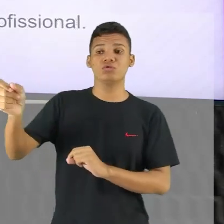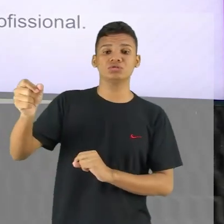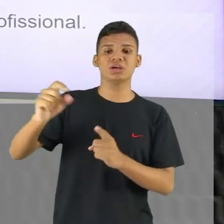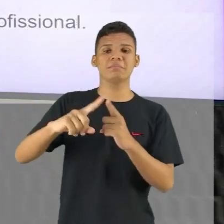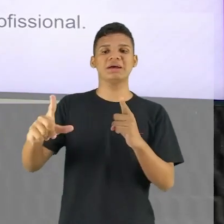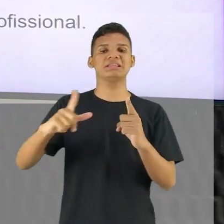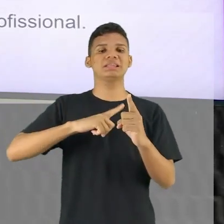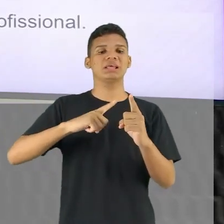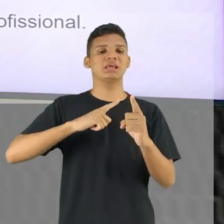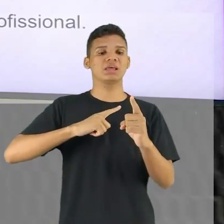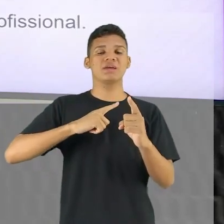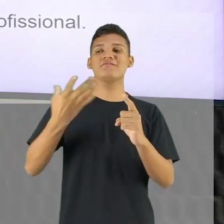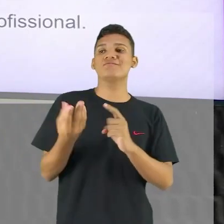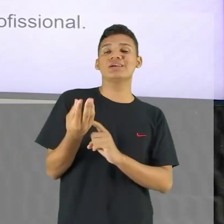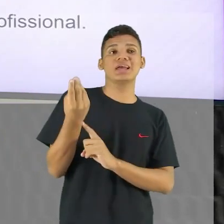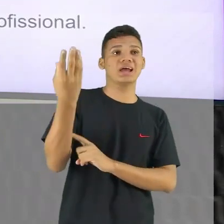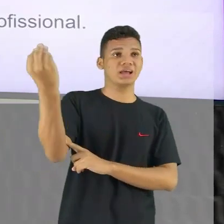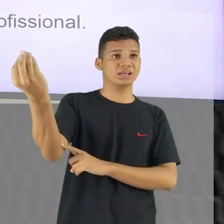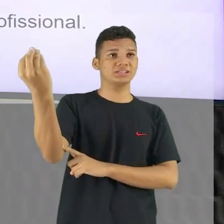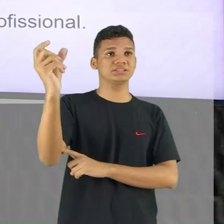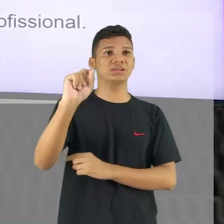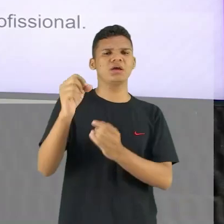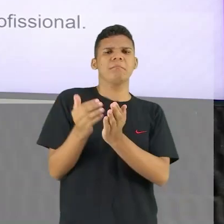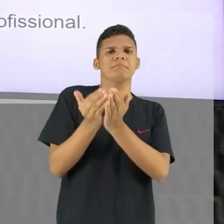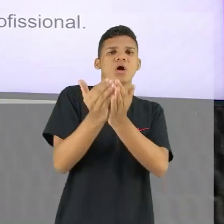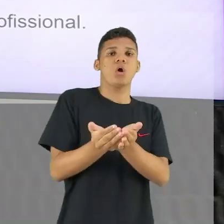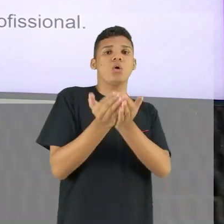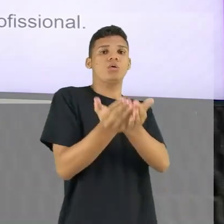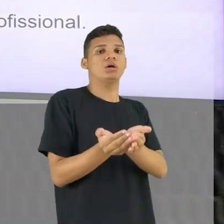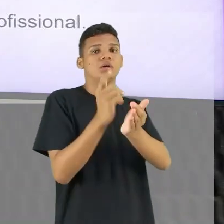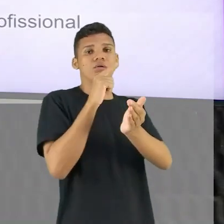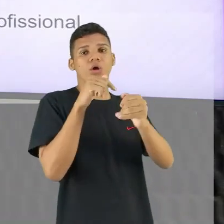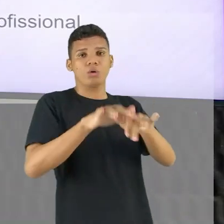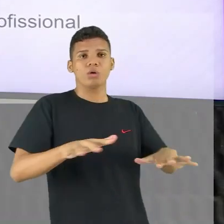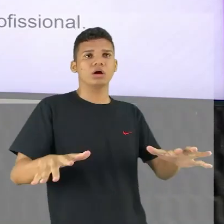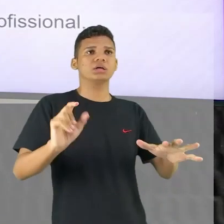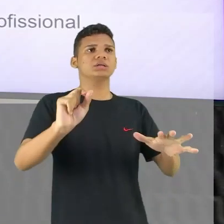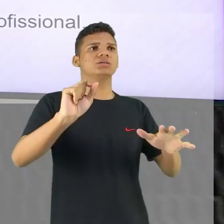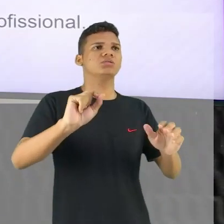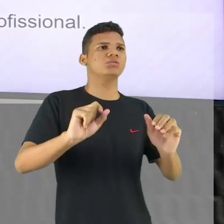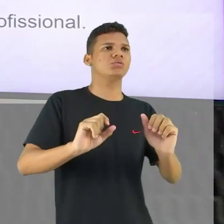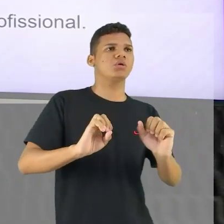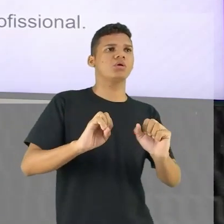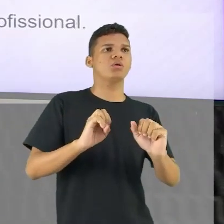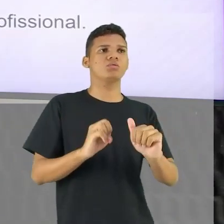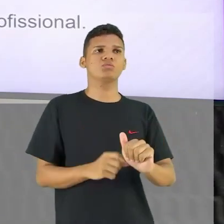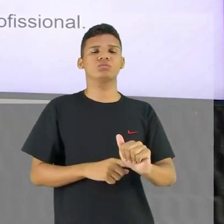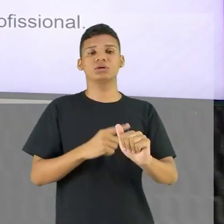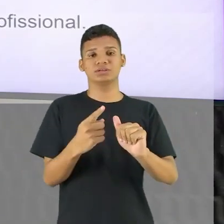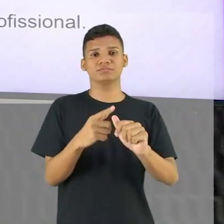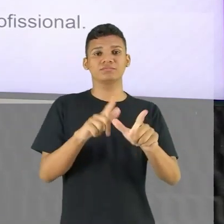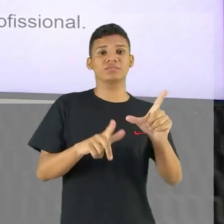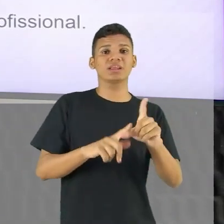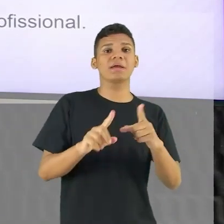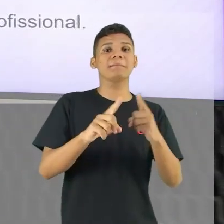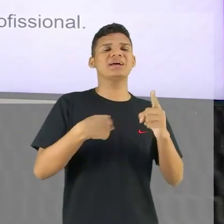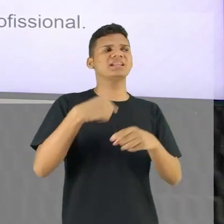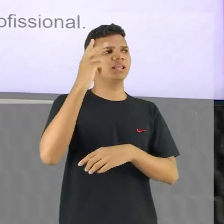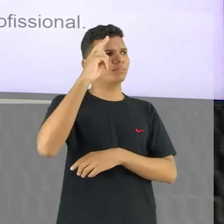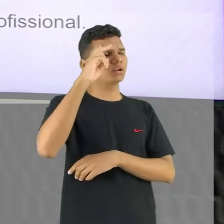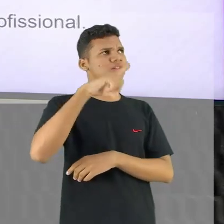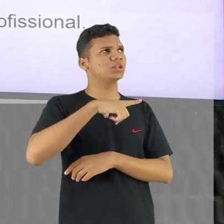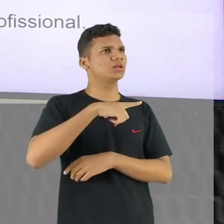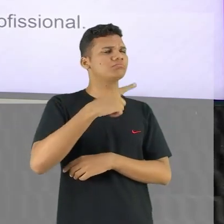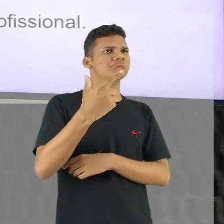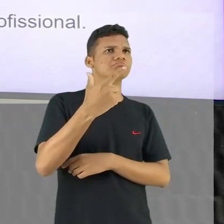de viagem marítima para destacar o ou a. Então, olha que esse enunciado já traz várias